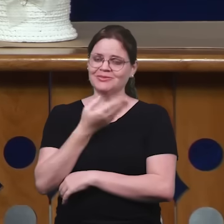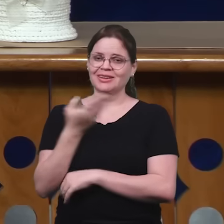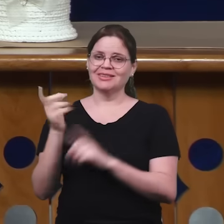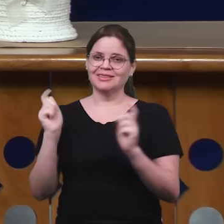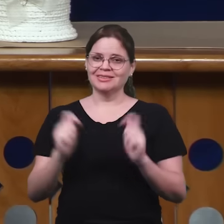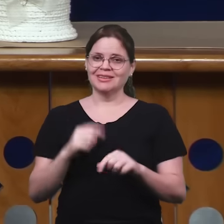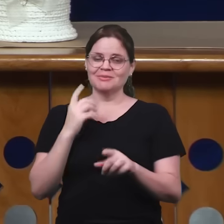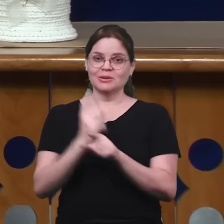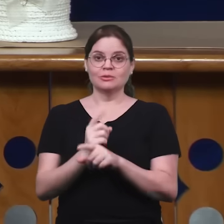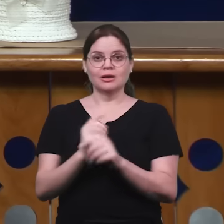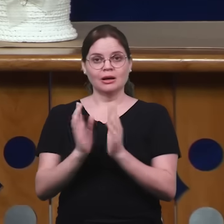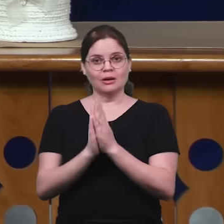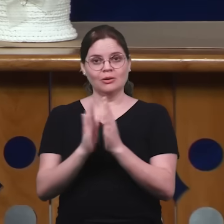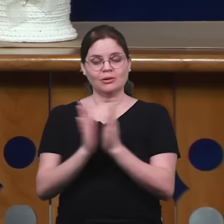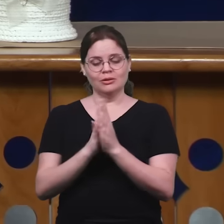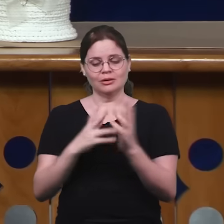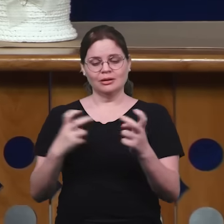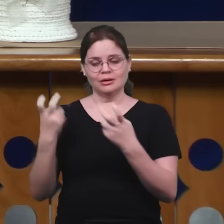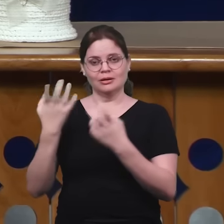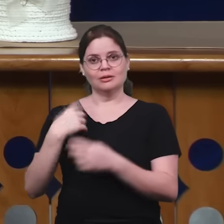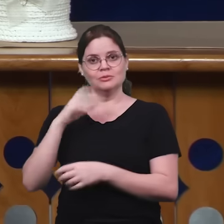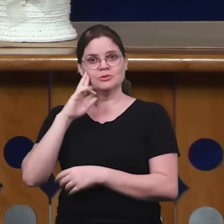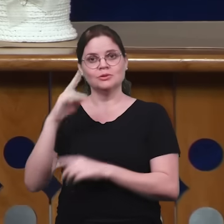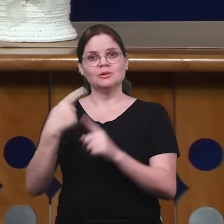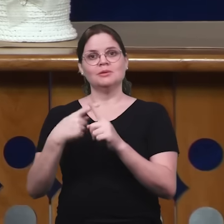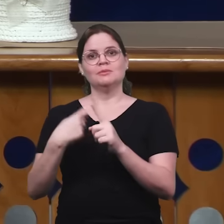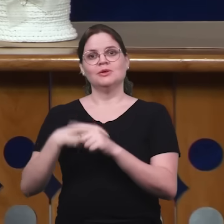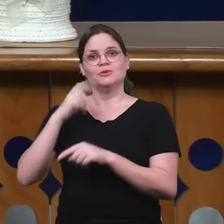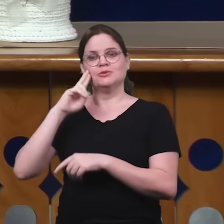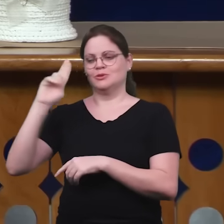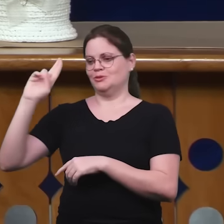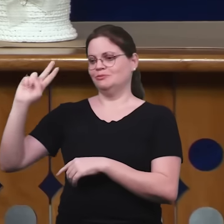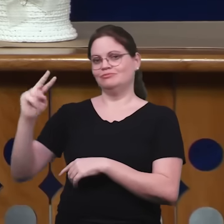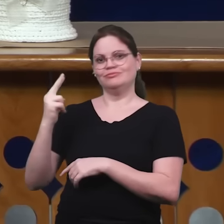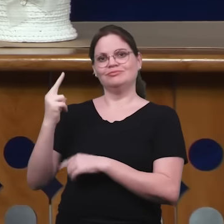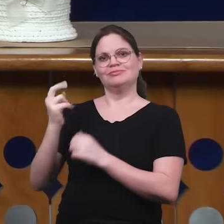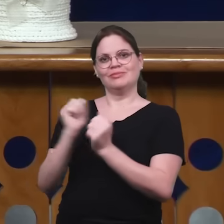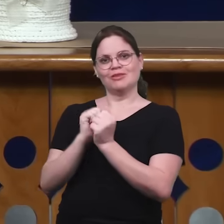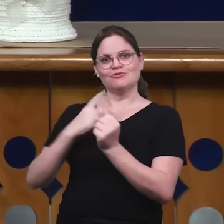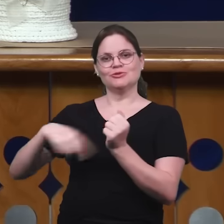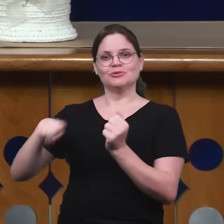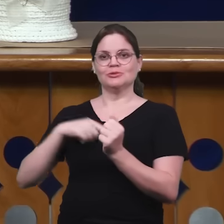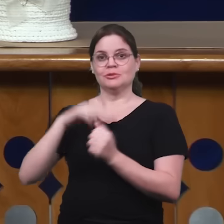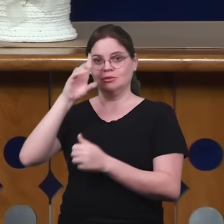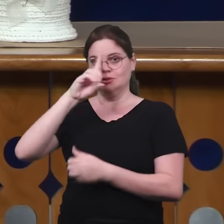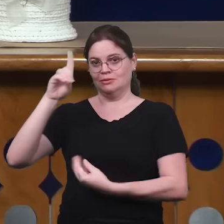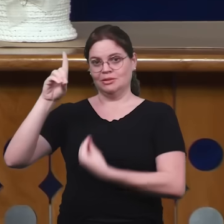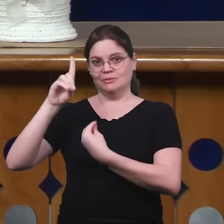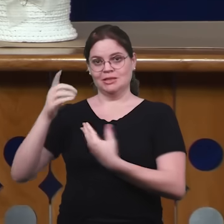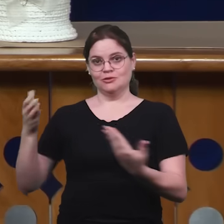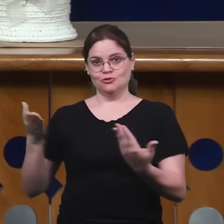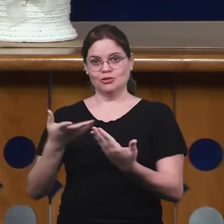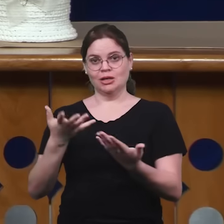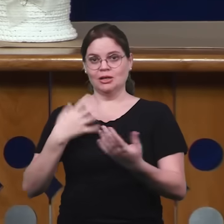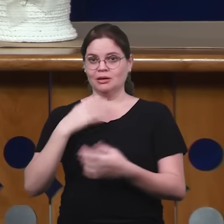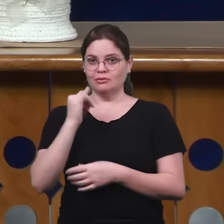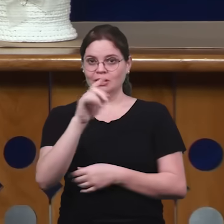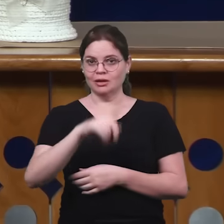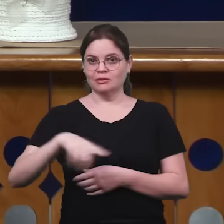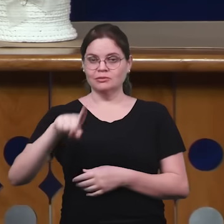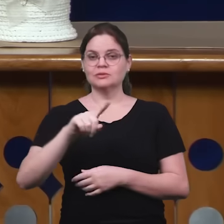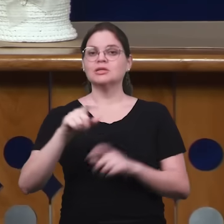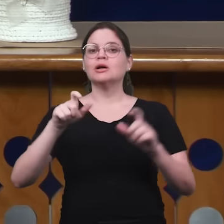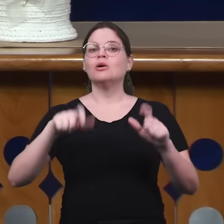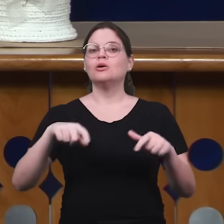achar, invocai-o enquanto está perto. Deus está presente hoje. E Ele quer falar com você, aonde você